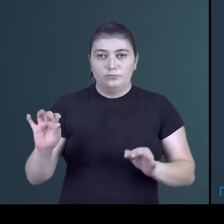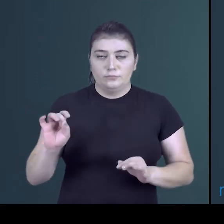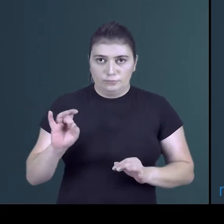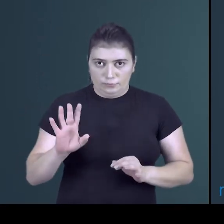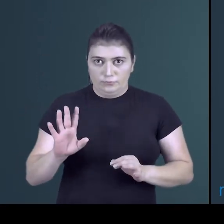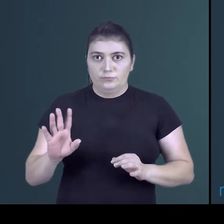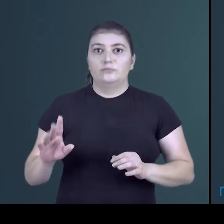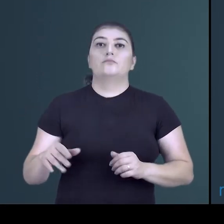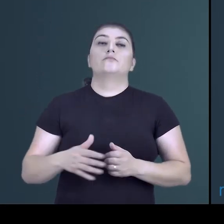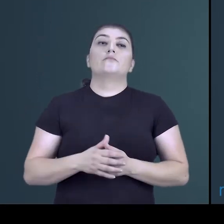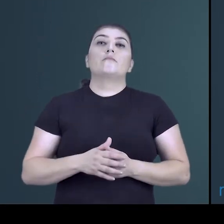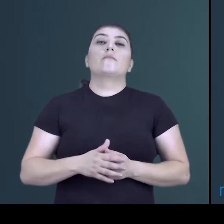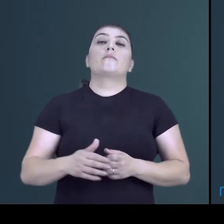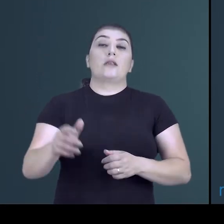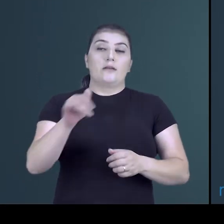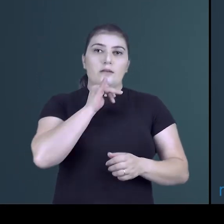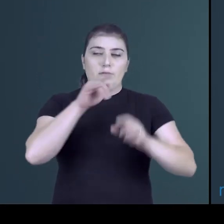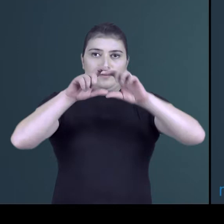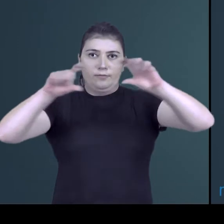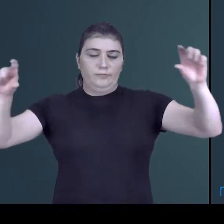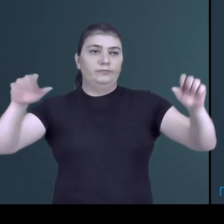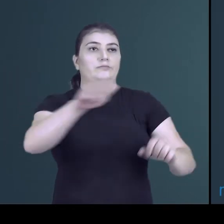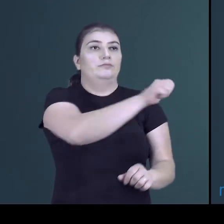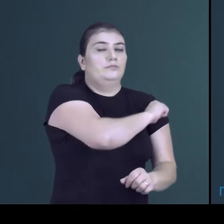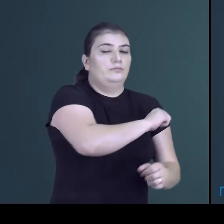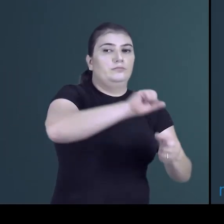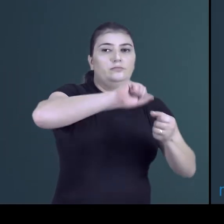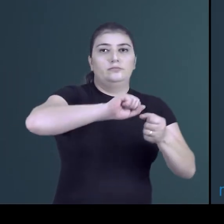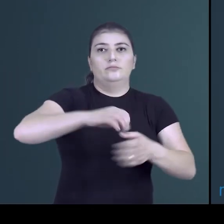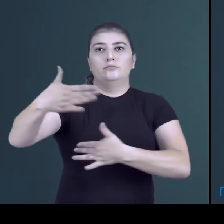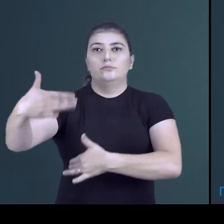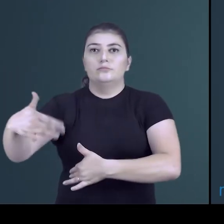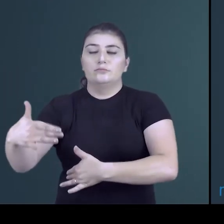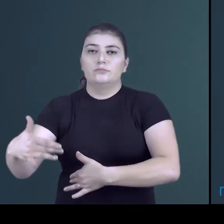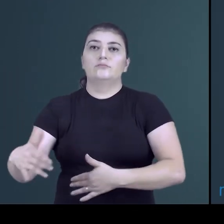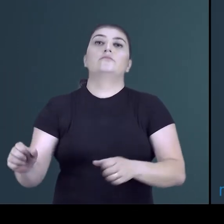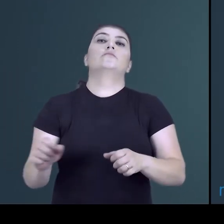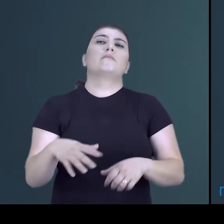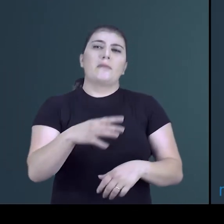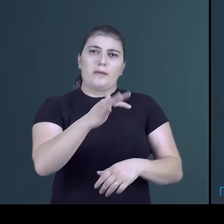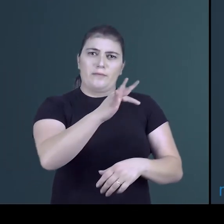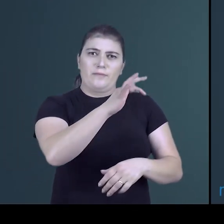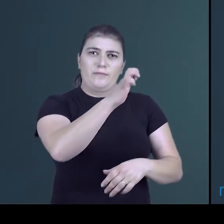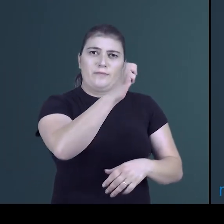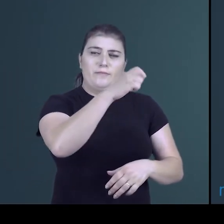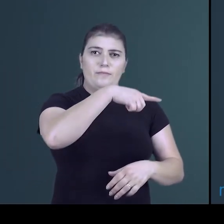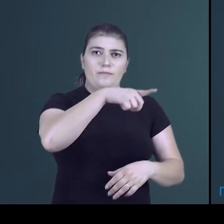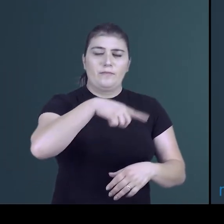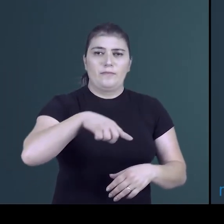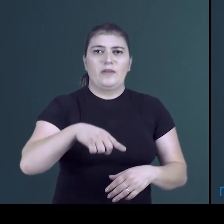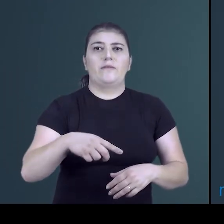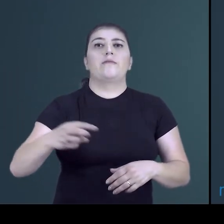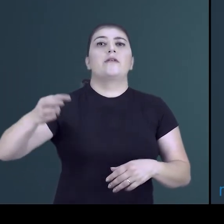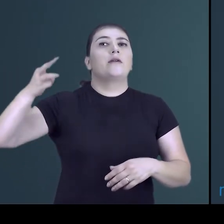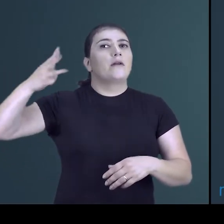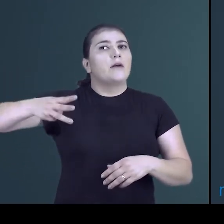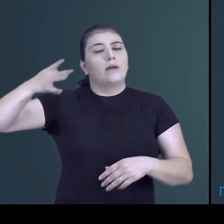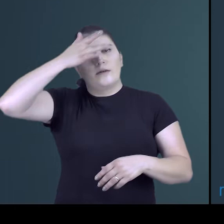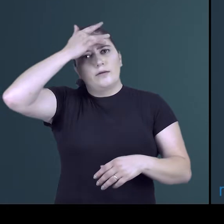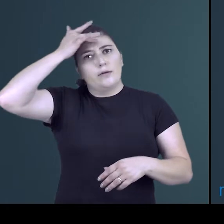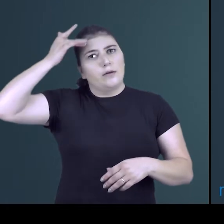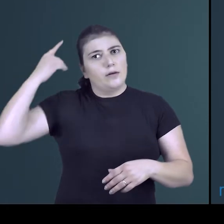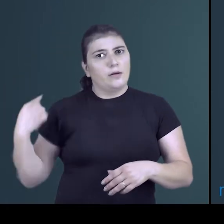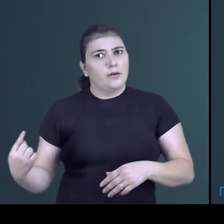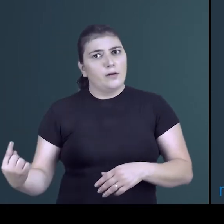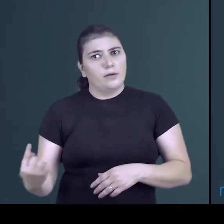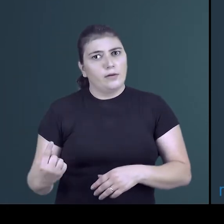núcleo antes do verbo. O aluno fez a prova. A estrutura verbal fez está na terceira pessoa do